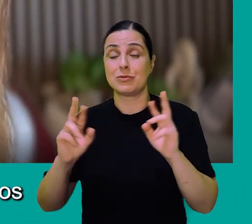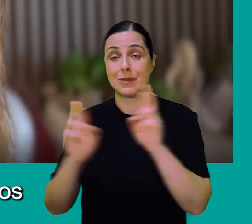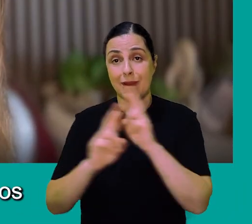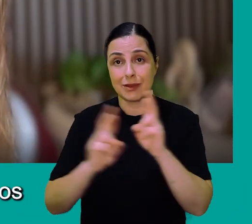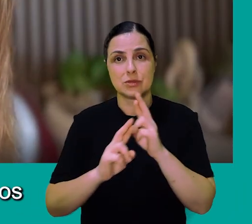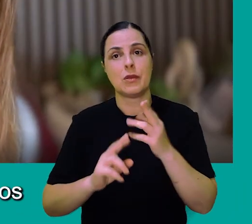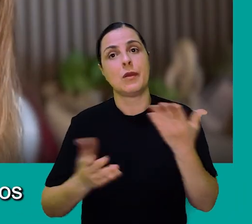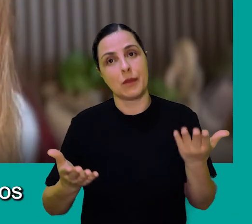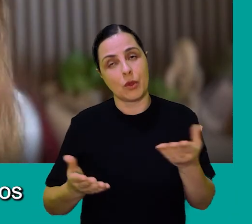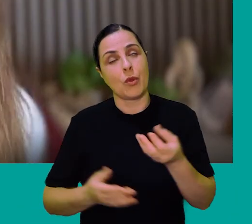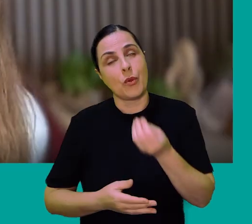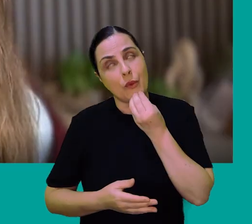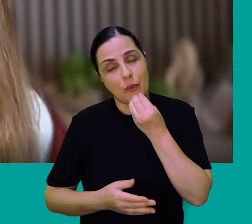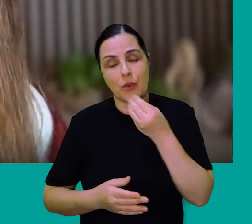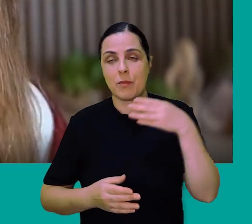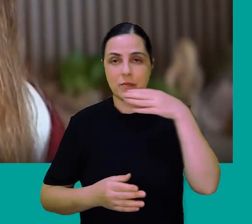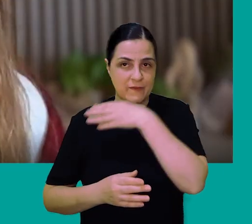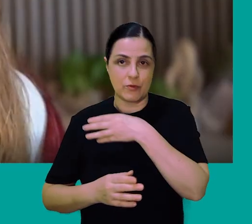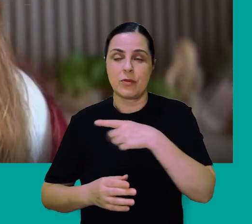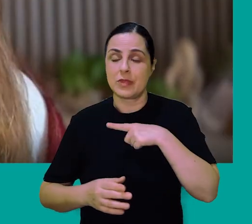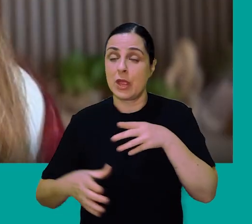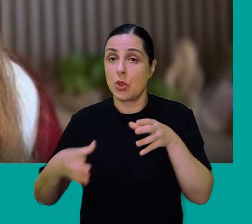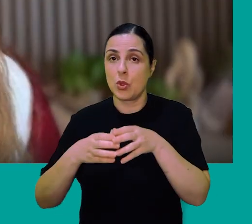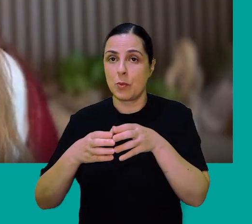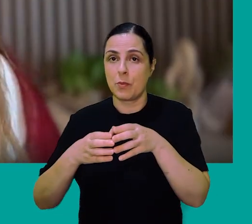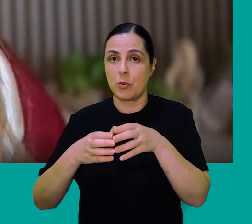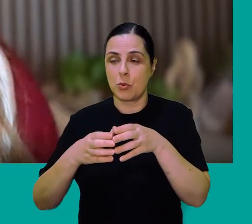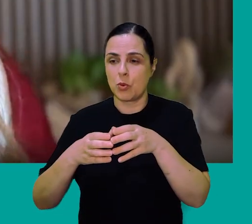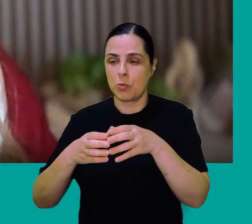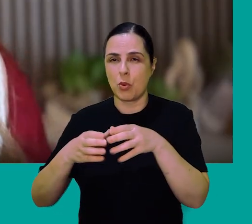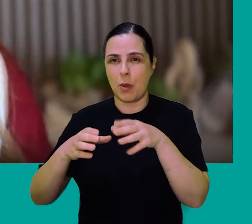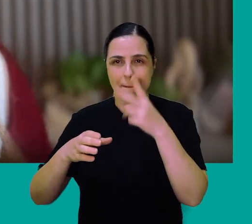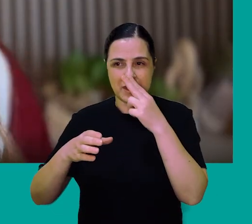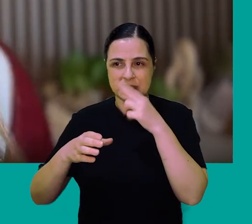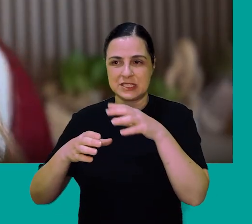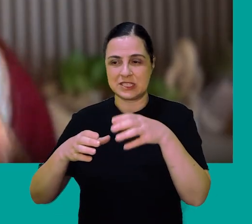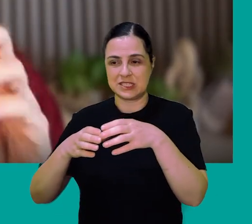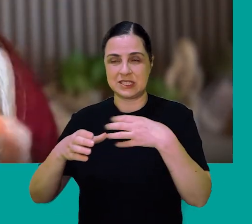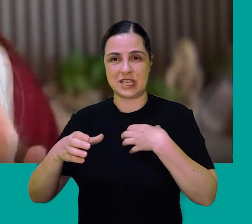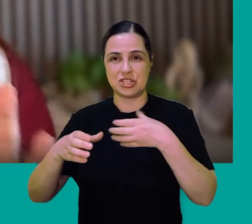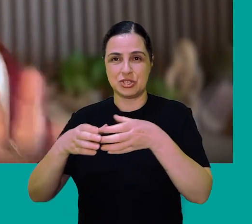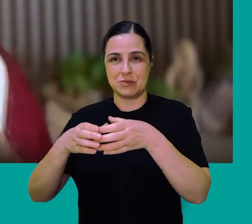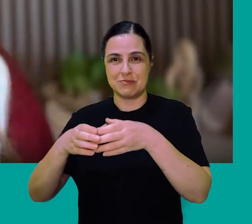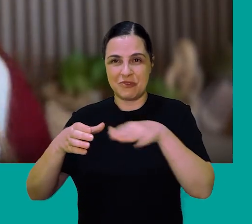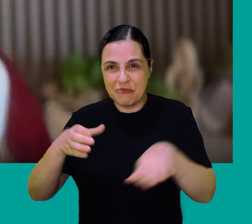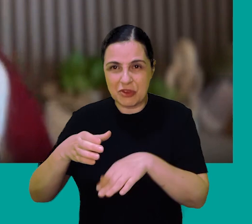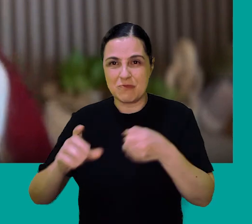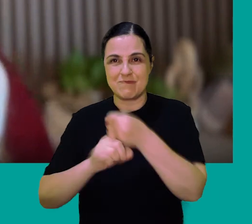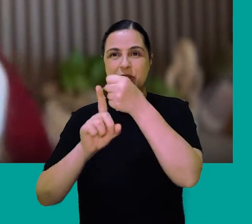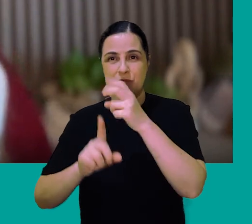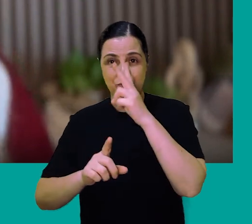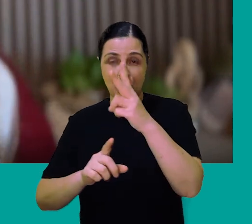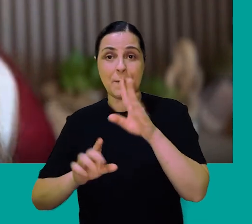um impacto muito grande nos grupos subrepresentados, mas de alguma forma a gente está chamando